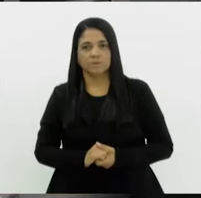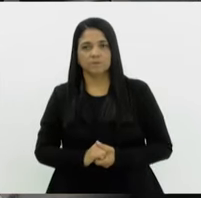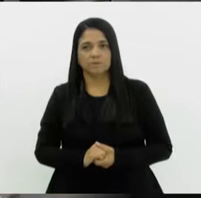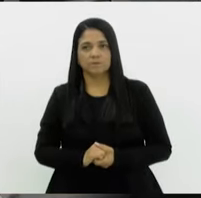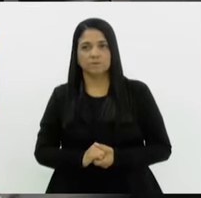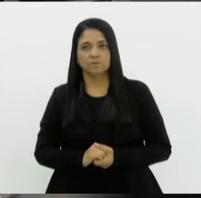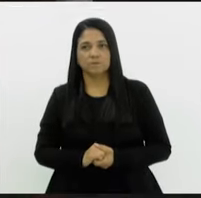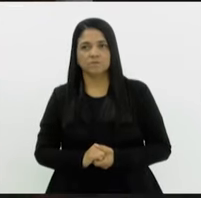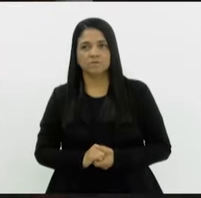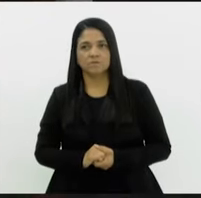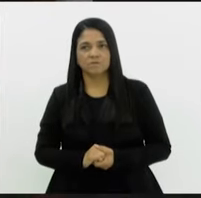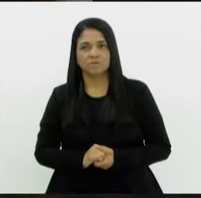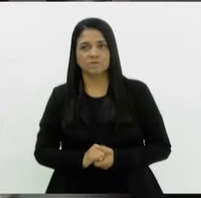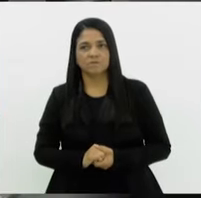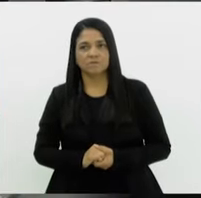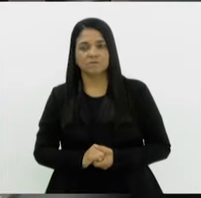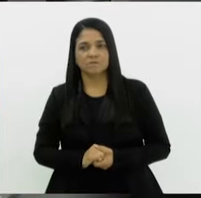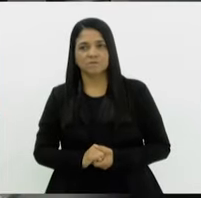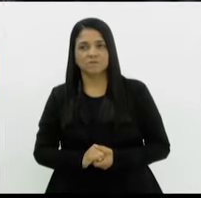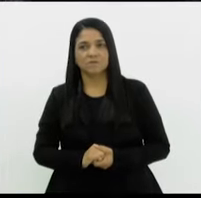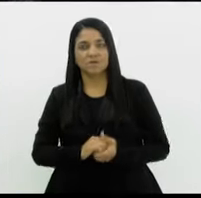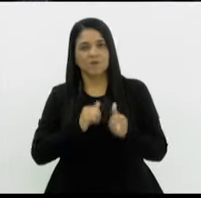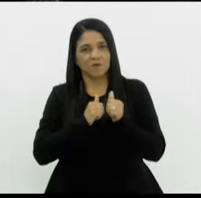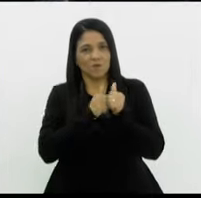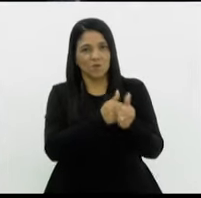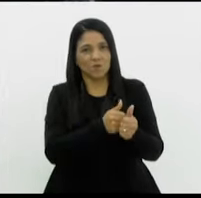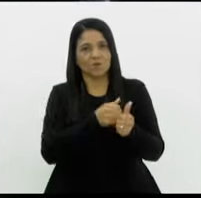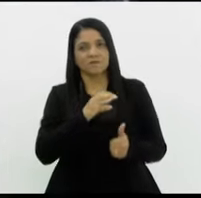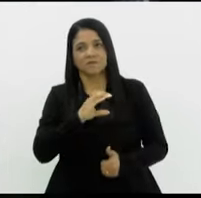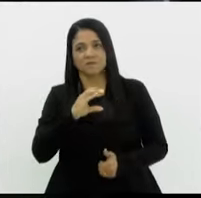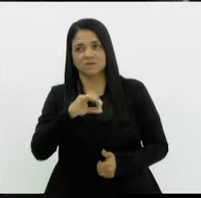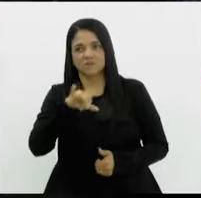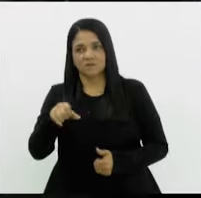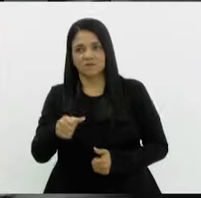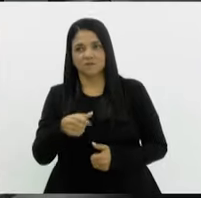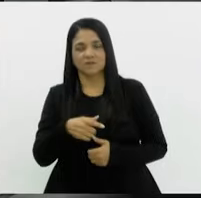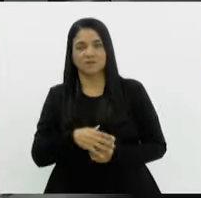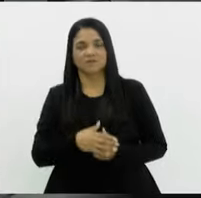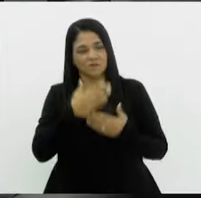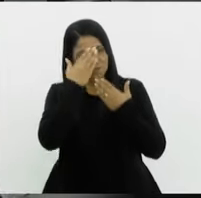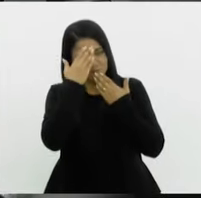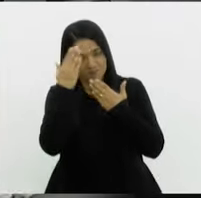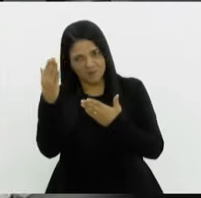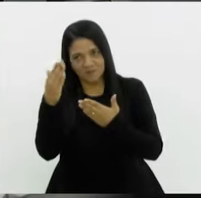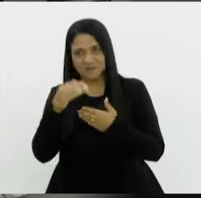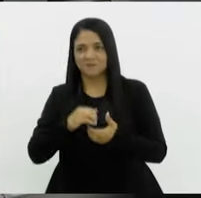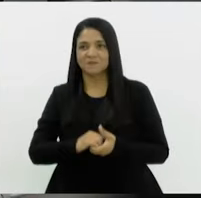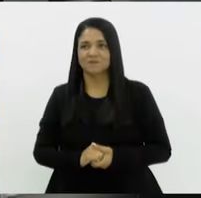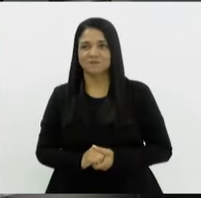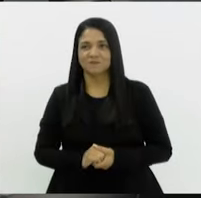Aí, cumprimento o companheiro. Acompanha a CCJ, presidente. Pois não, deputado. Muito obrigado.